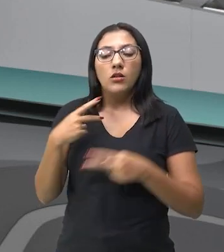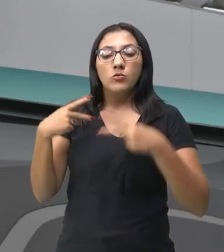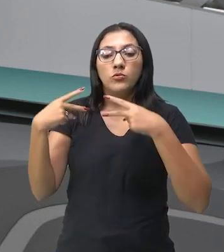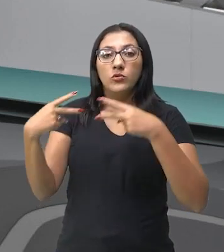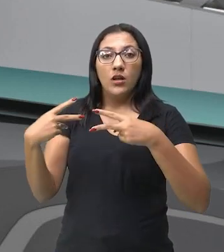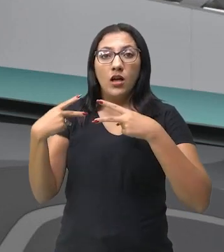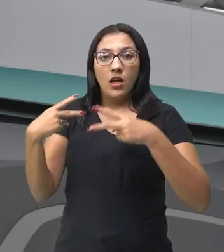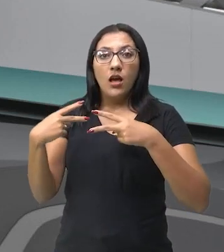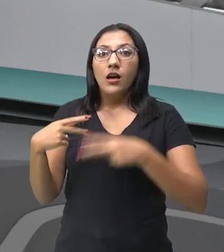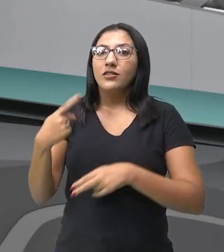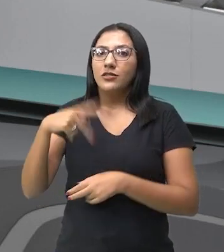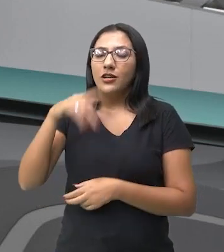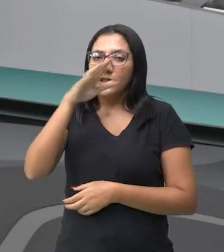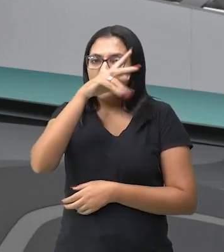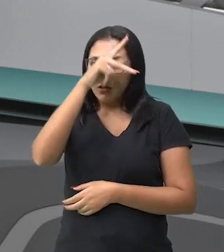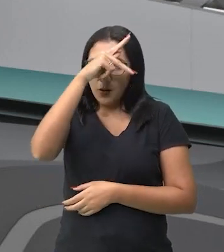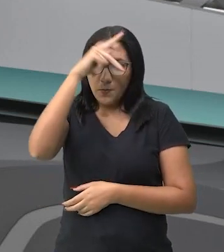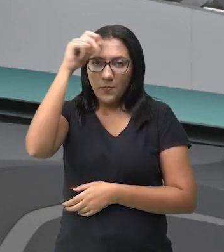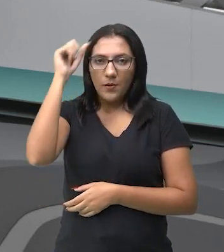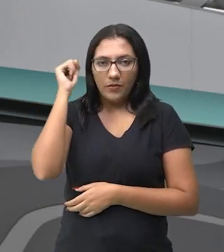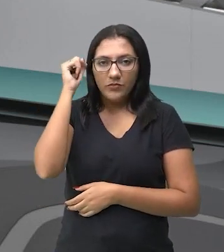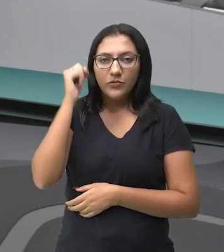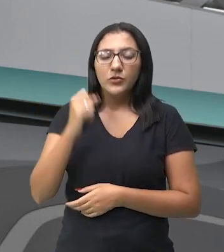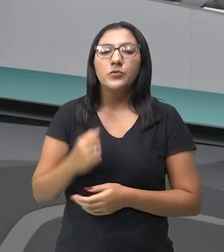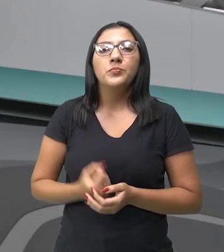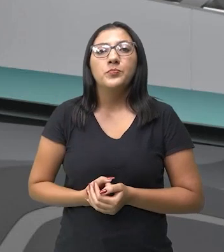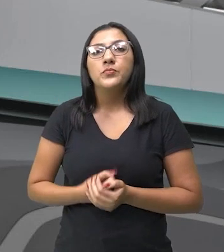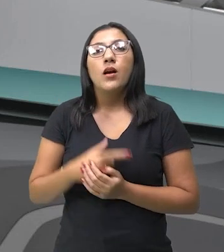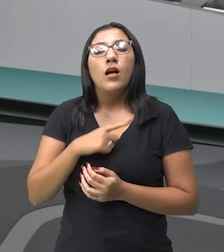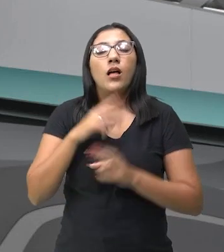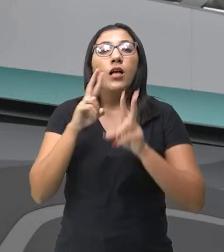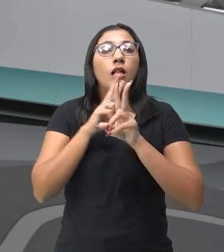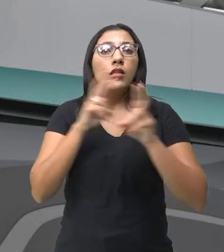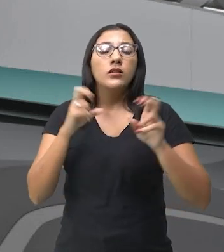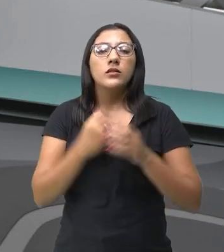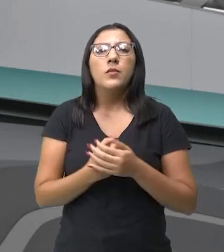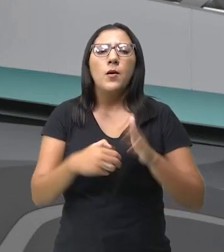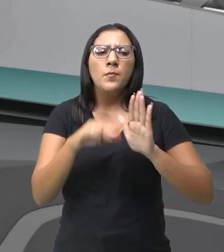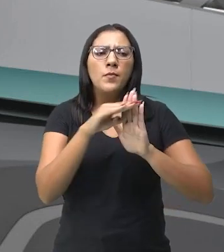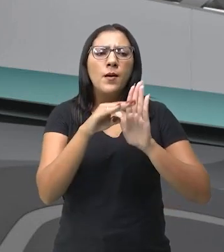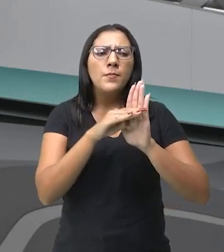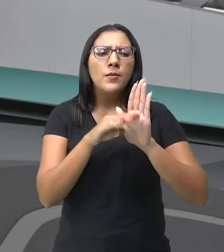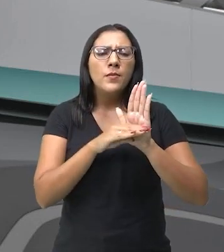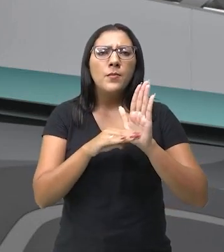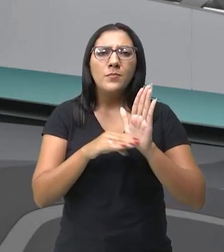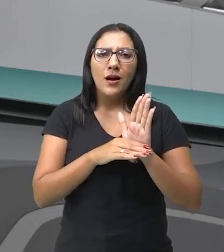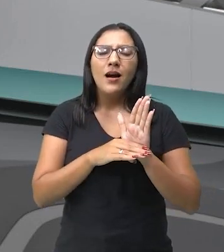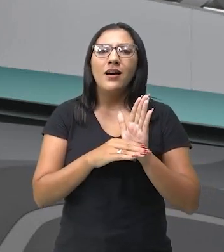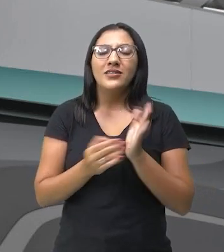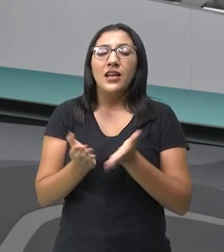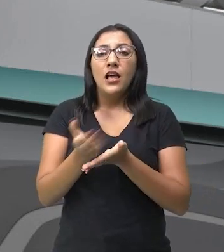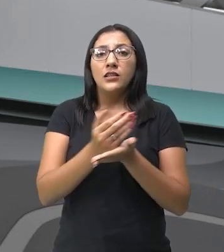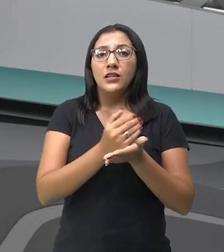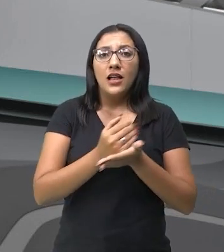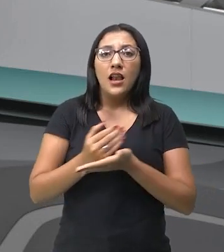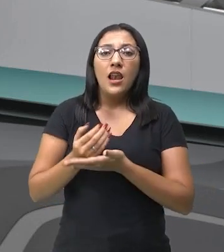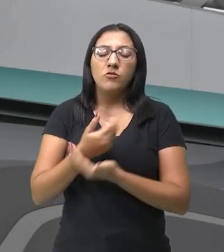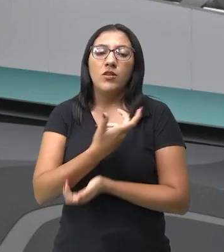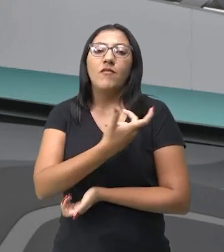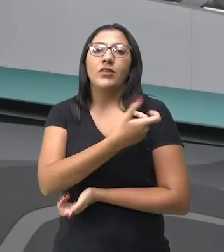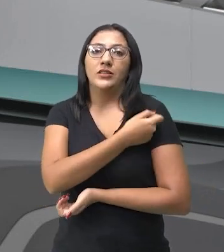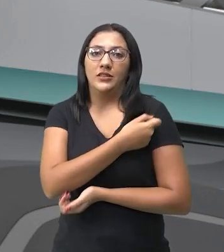da prefeitura aqui da cidade de Manaus e que mostra patamares de vacinação em relação